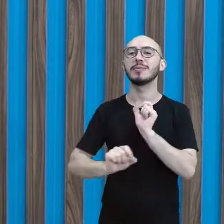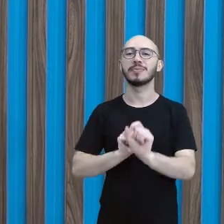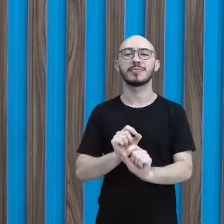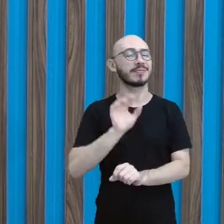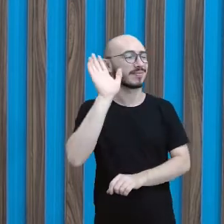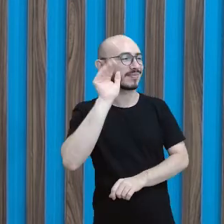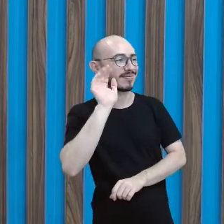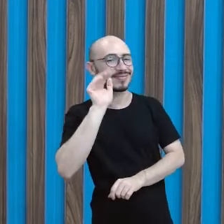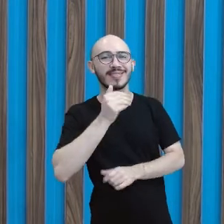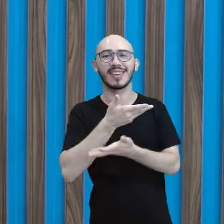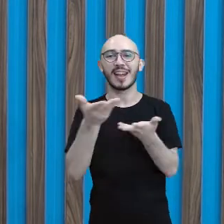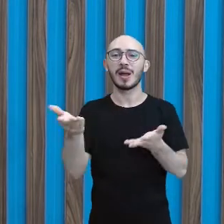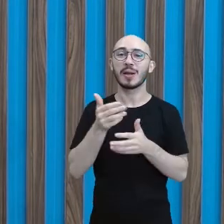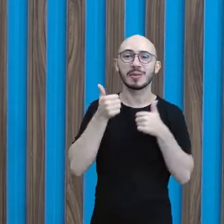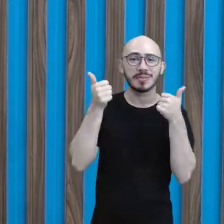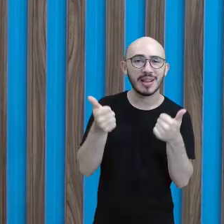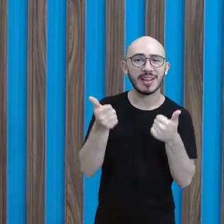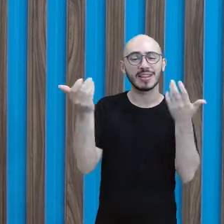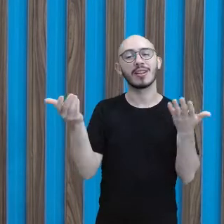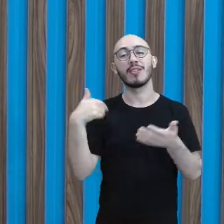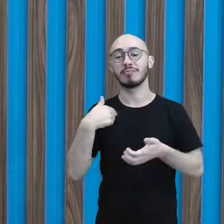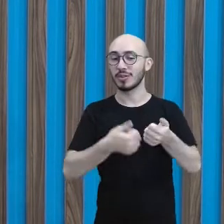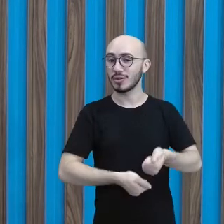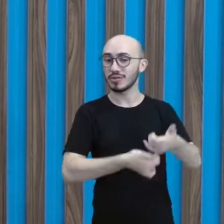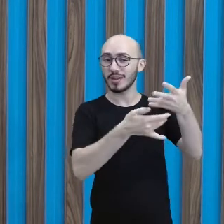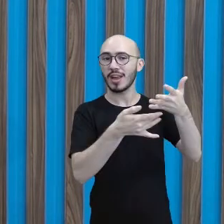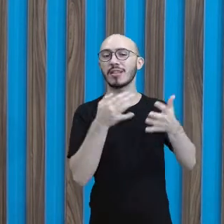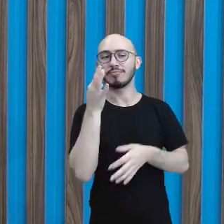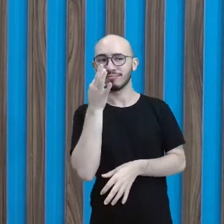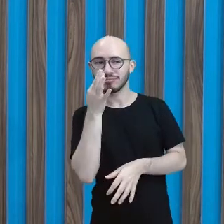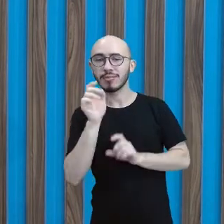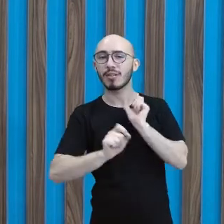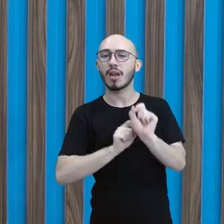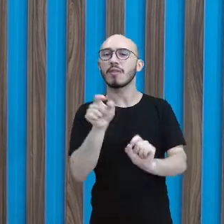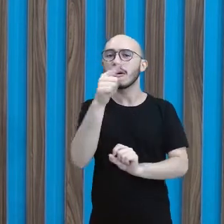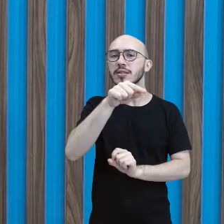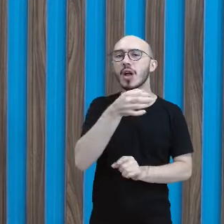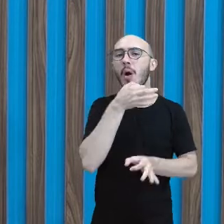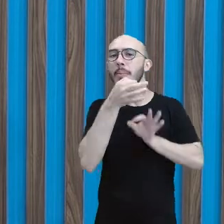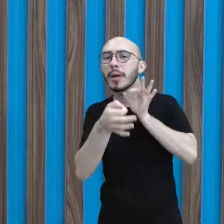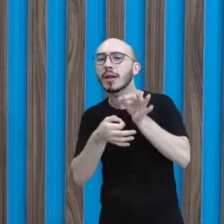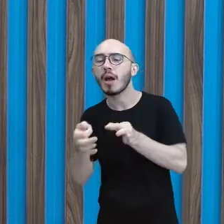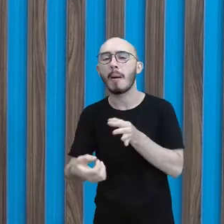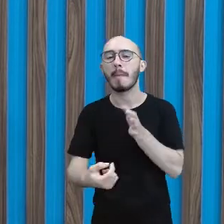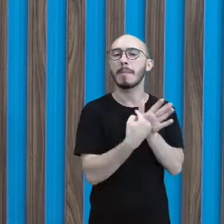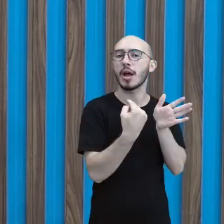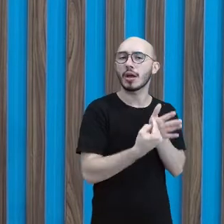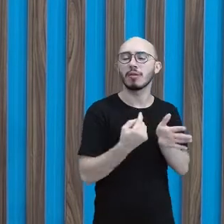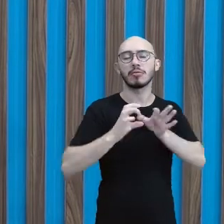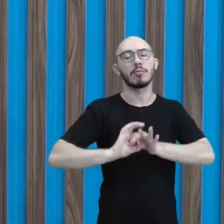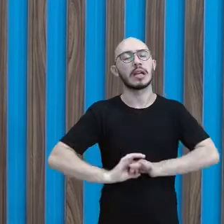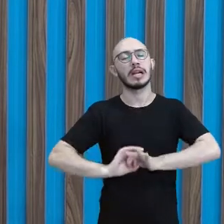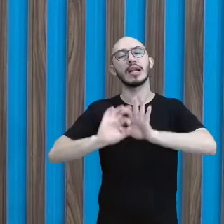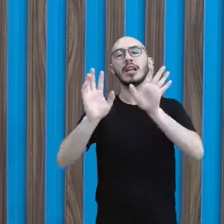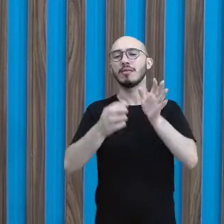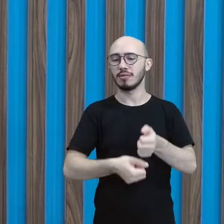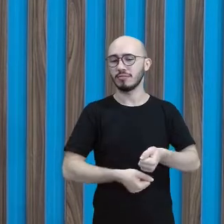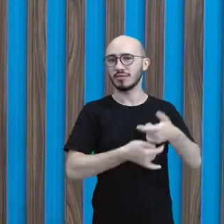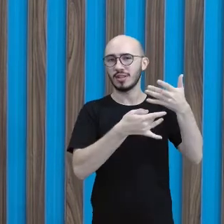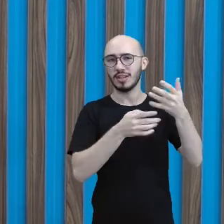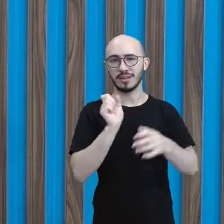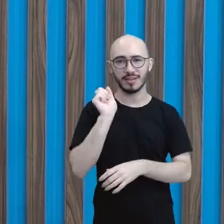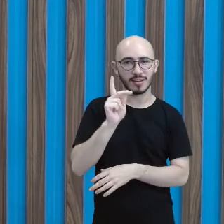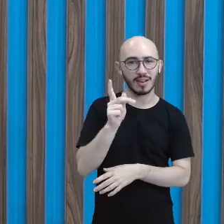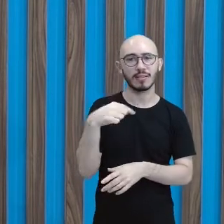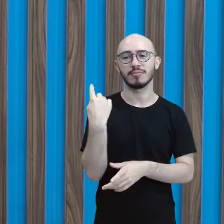aí, pessoal, tudo bom? Estamos aqui no chat. Qualquer comentário, qualquer pergunta, pode jogar aqui no chat que